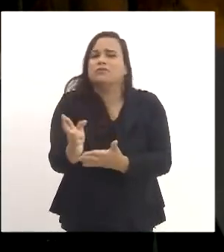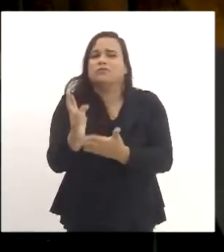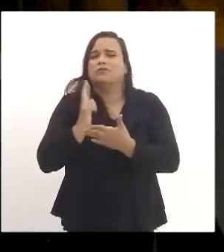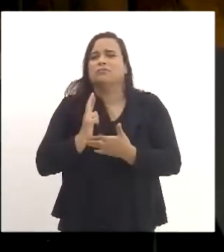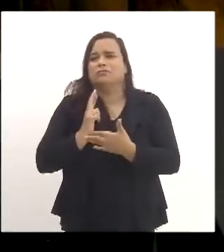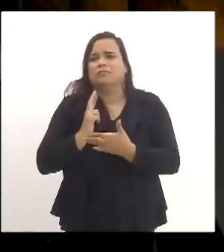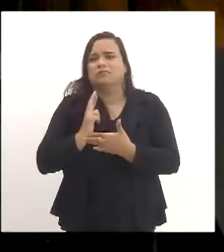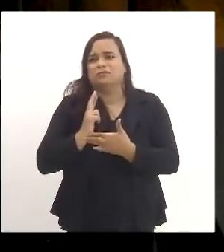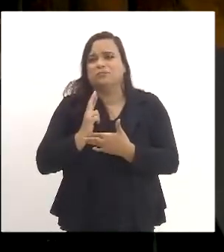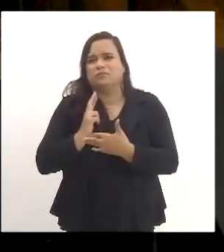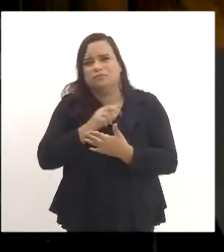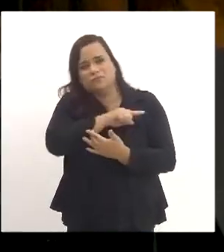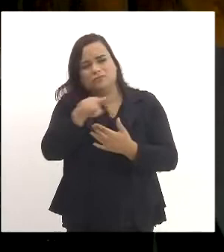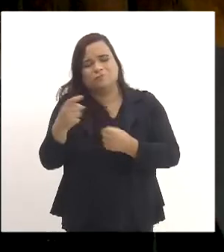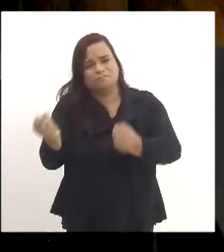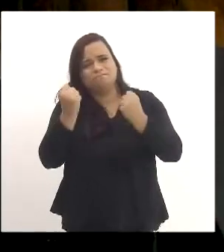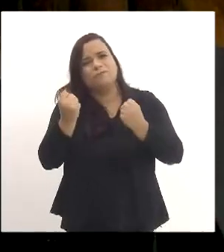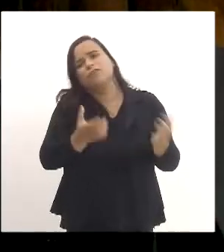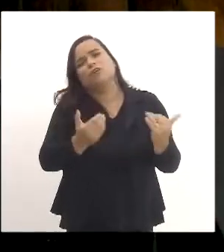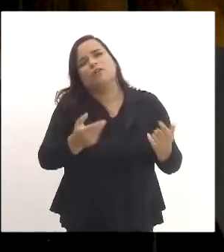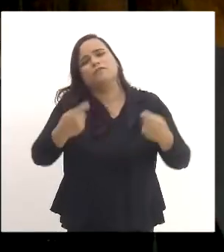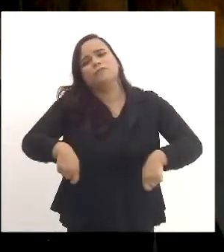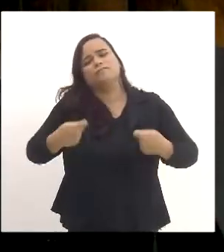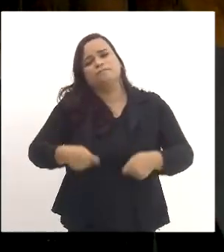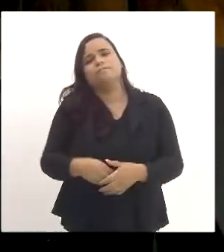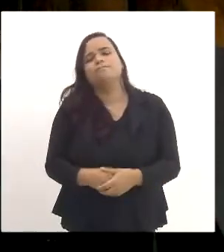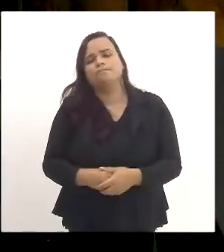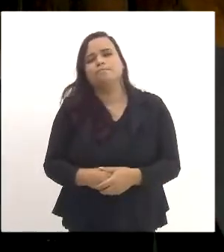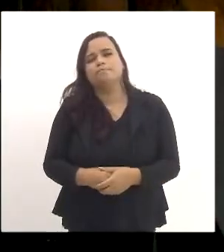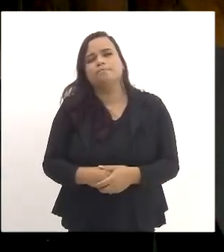Vós, os jovens. De facto,